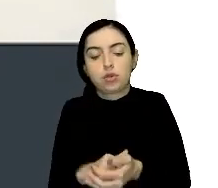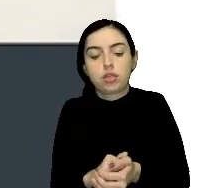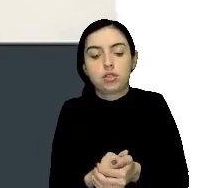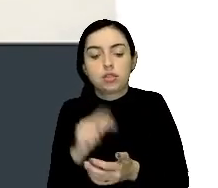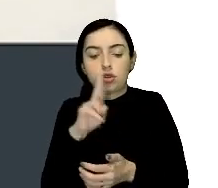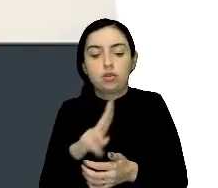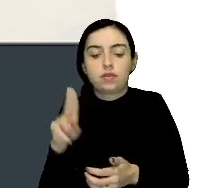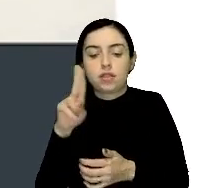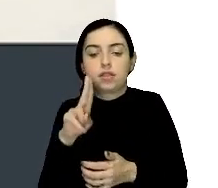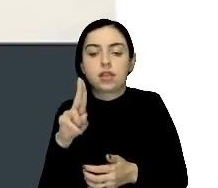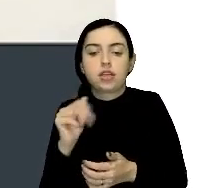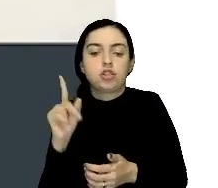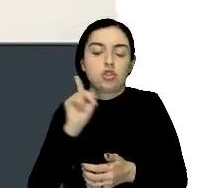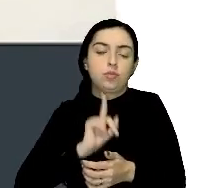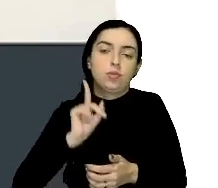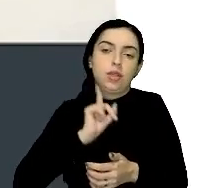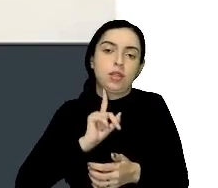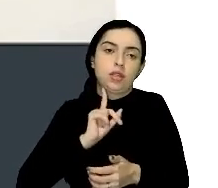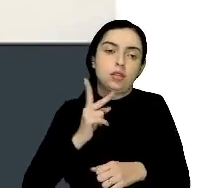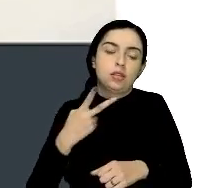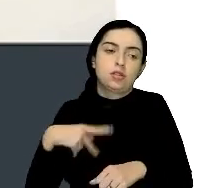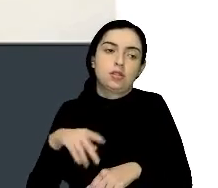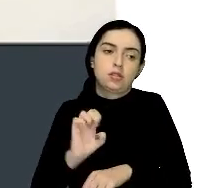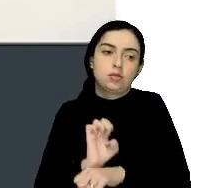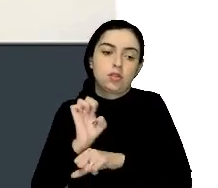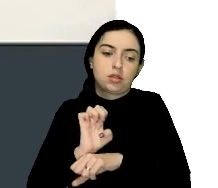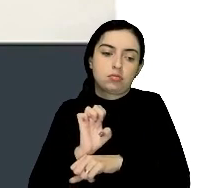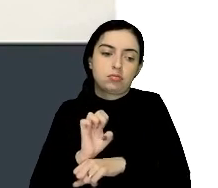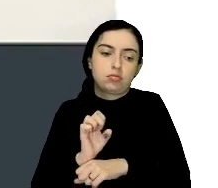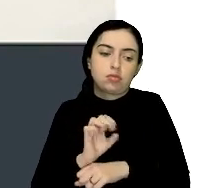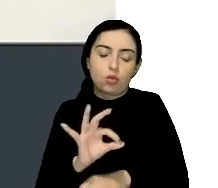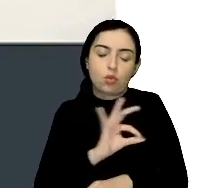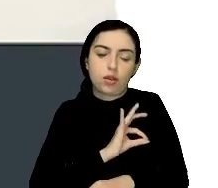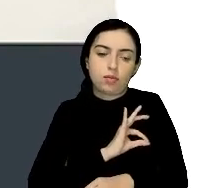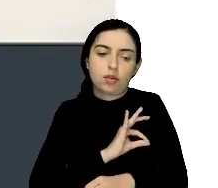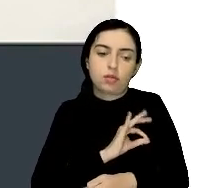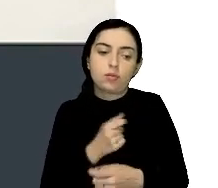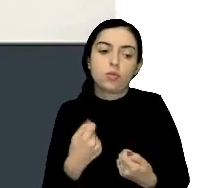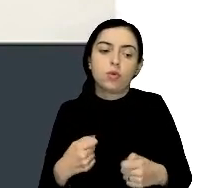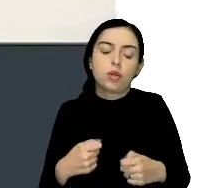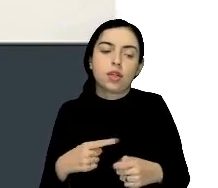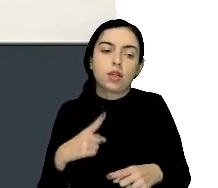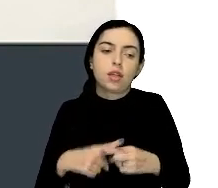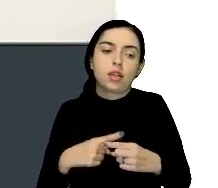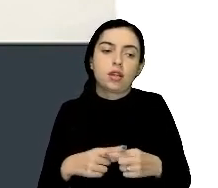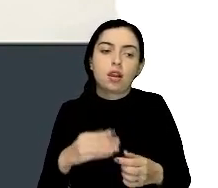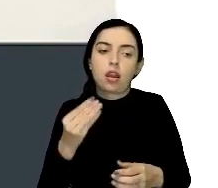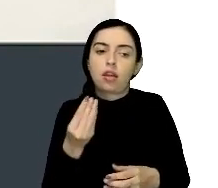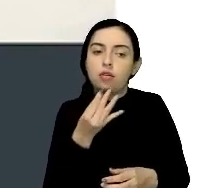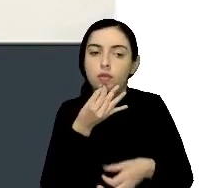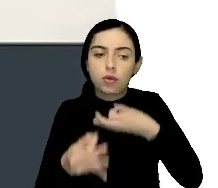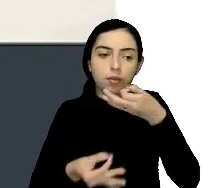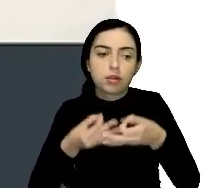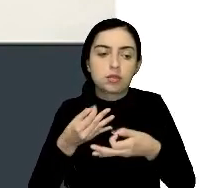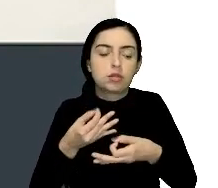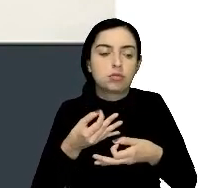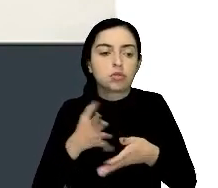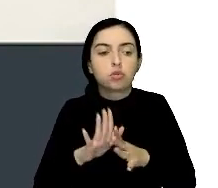Federal de Minas Gerais com um inquérito policial contra elas, por elas terem se manifestado politicamente durante as aulas,